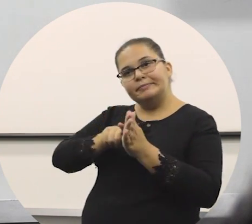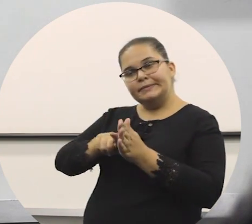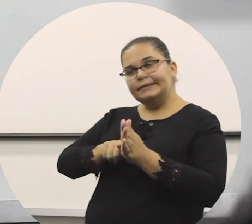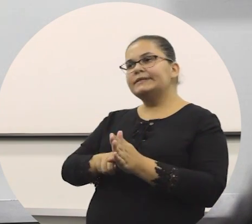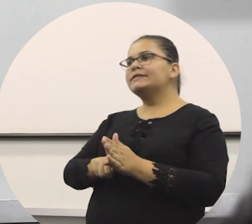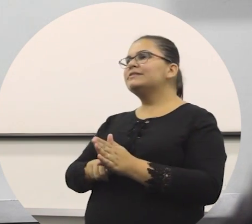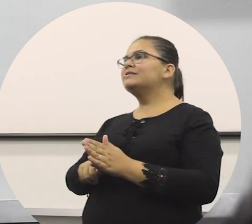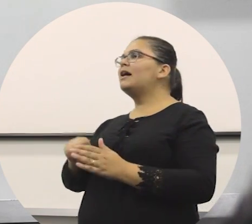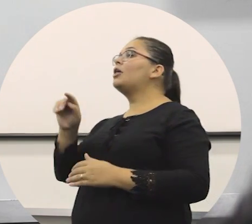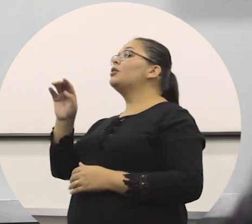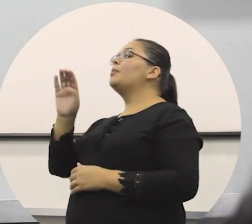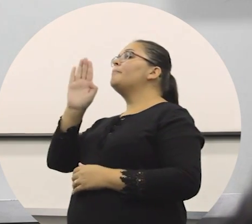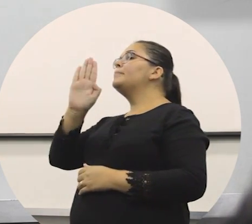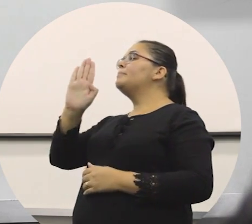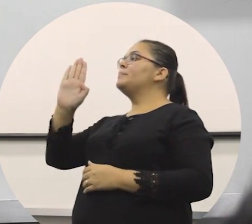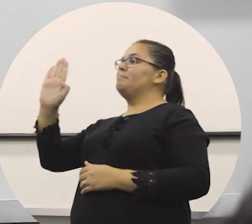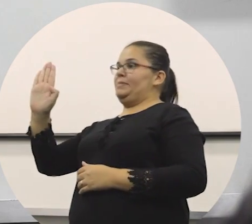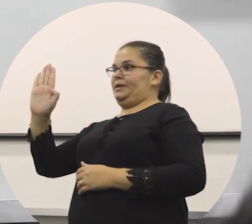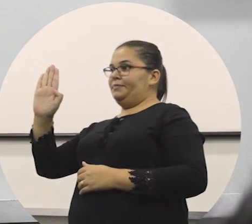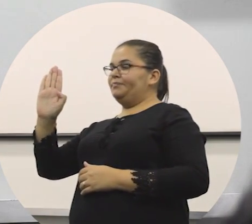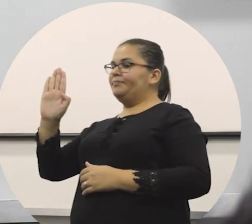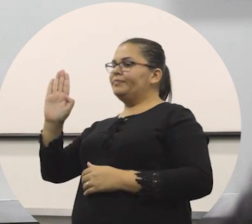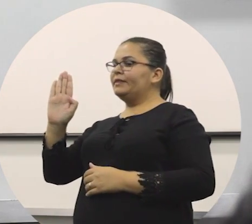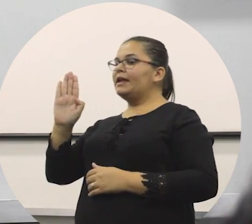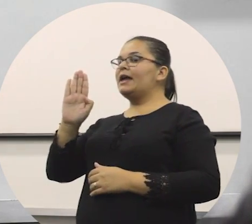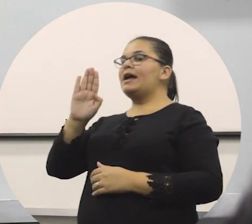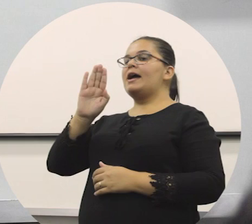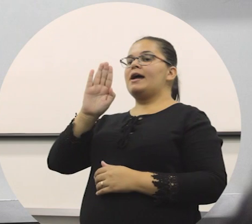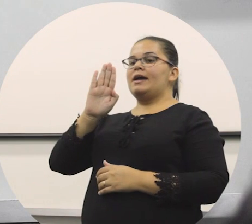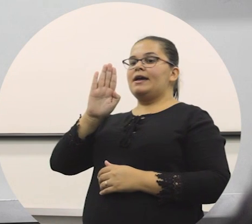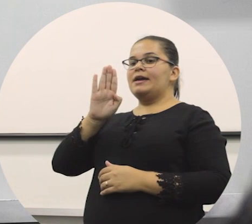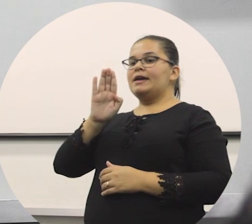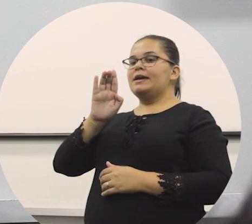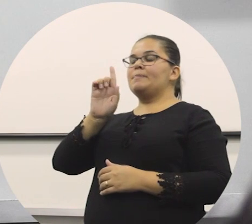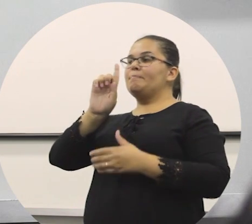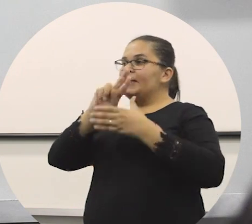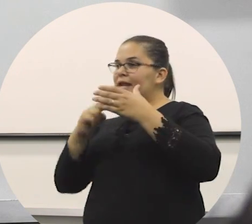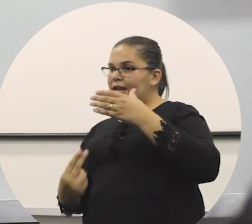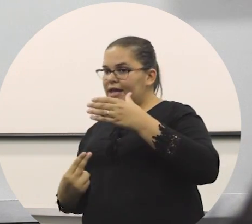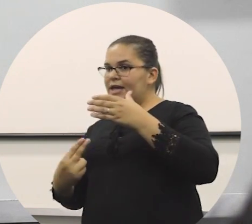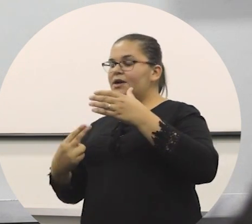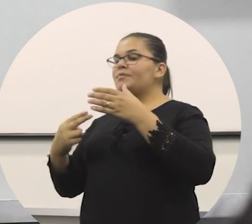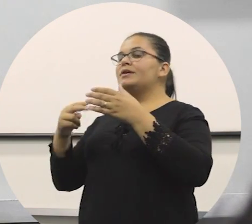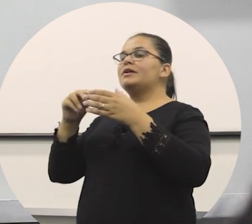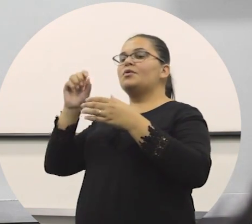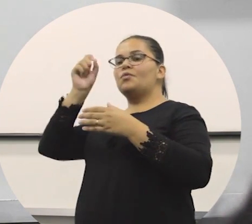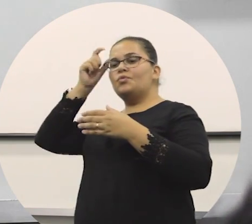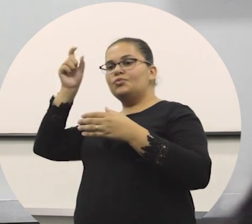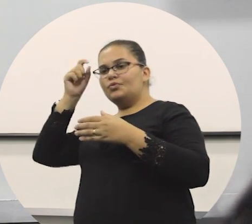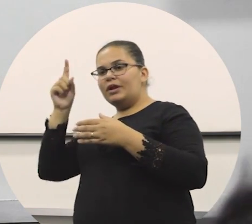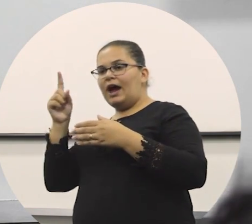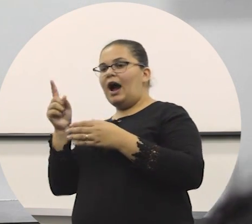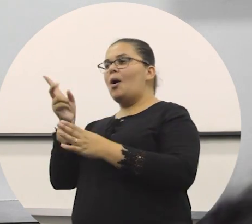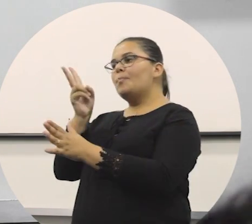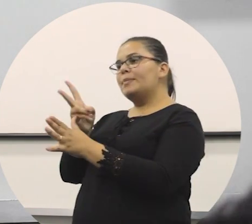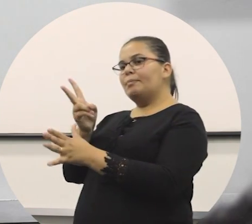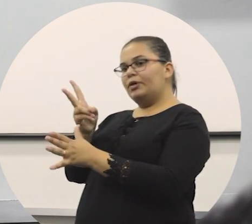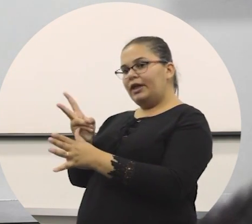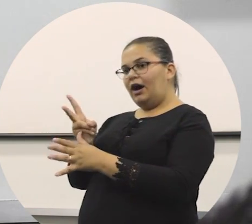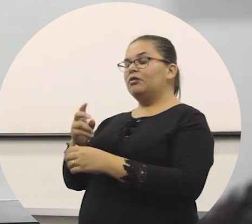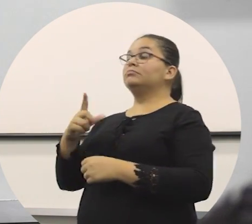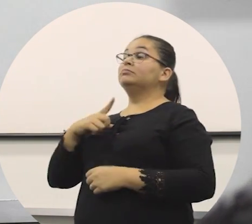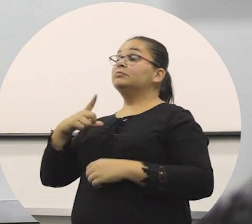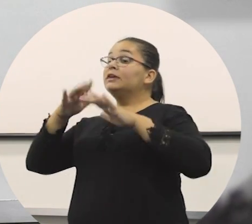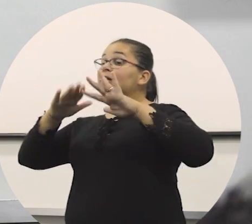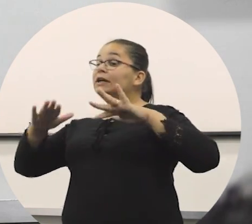Eles trabalham... Oi? É, eles trabalham... Acho que é bilíngue, cultural, bimodal. Né? Eles trabalham